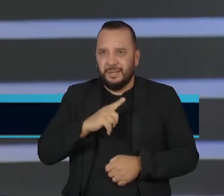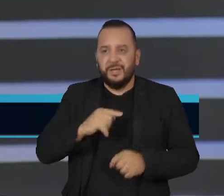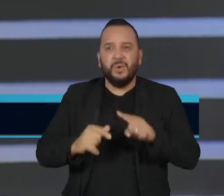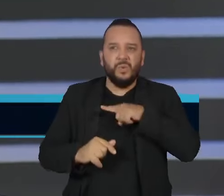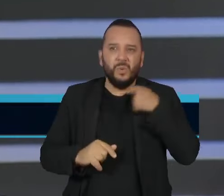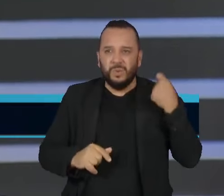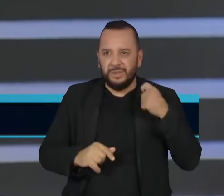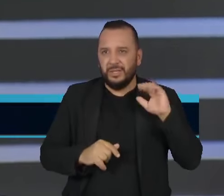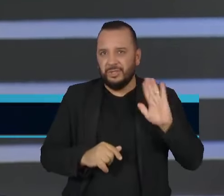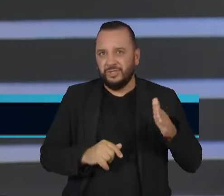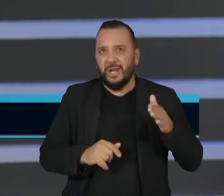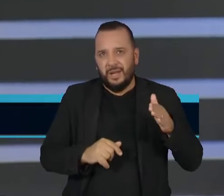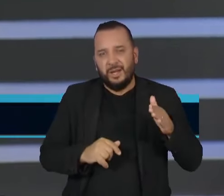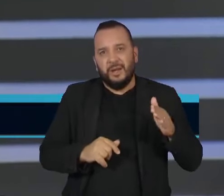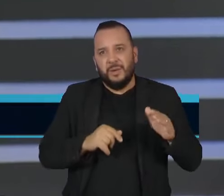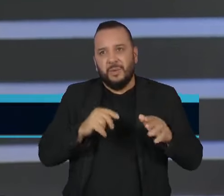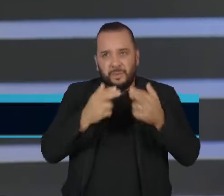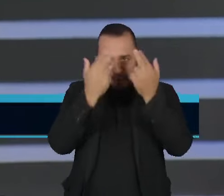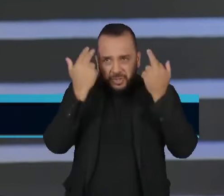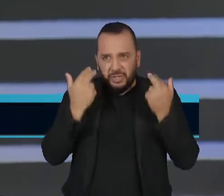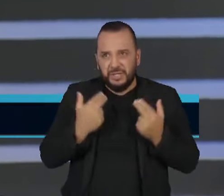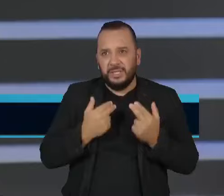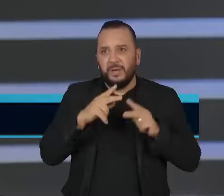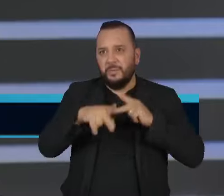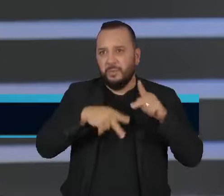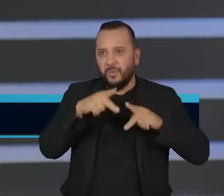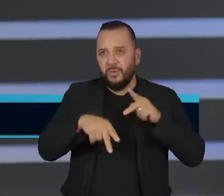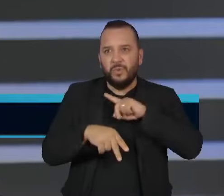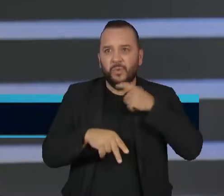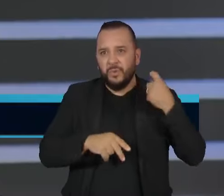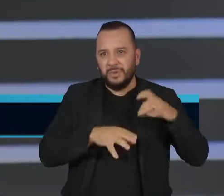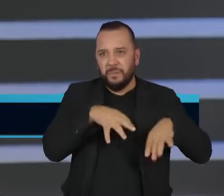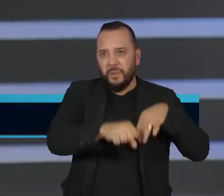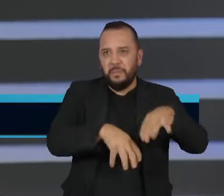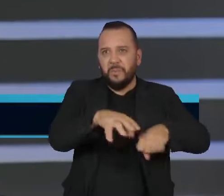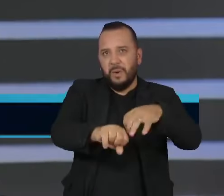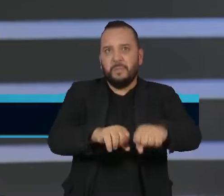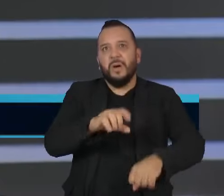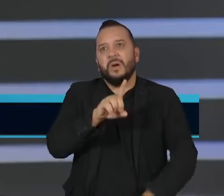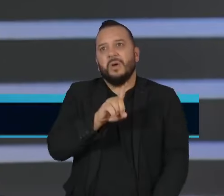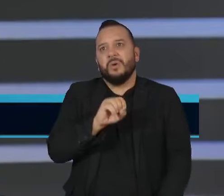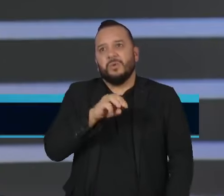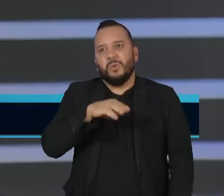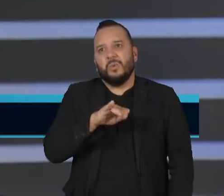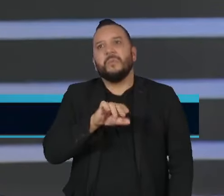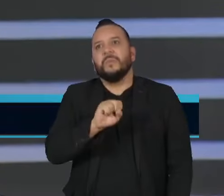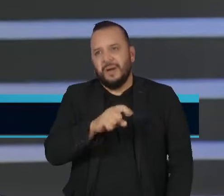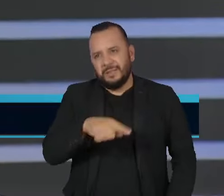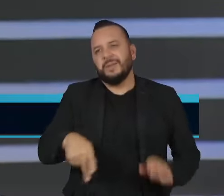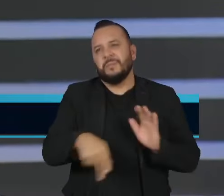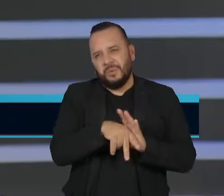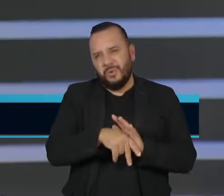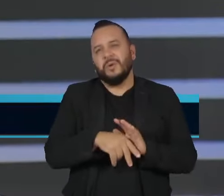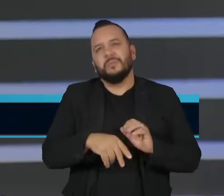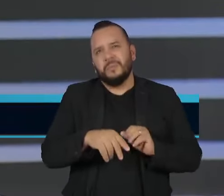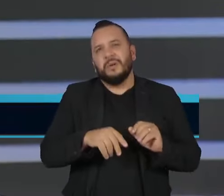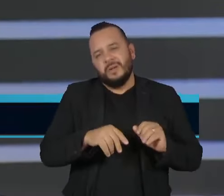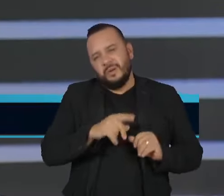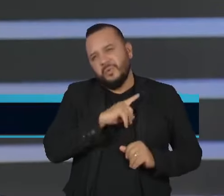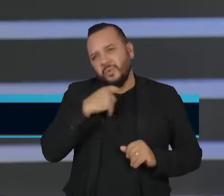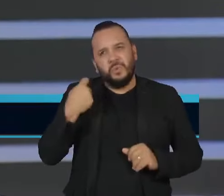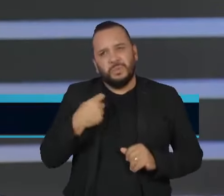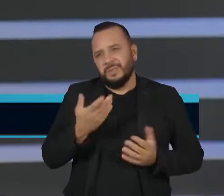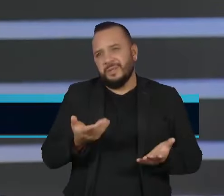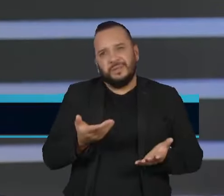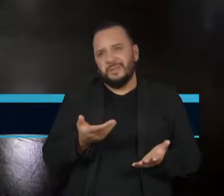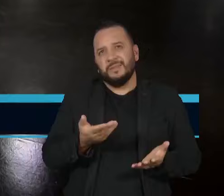presença étnica russa, em grande parte, é dominante. Aquele território vai, no futuro, fazer parte da Rússia, senão isso aí não termina,